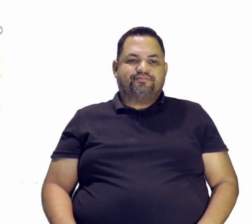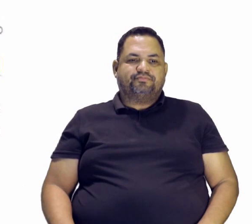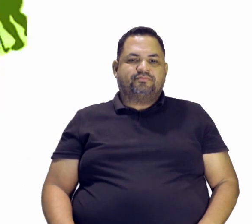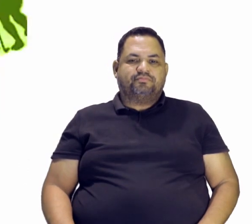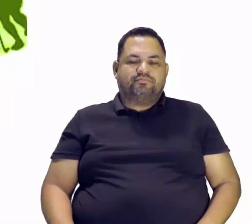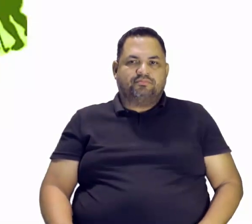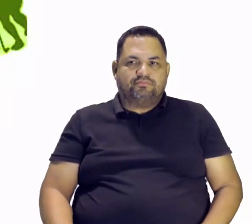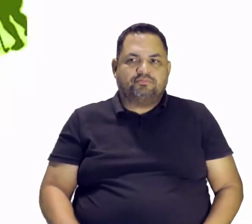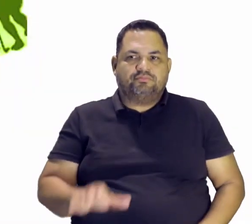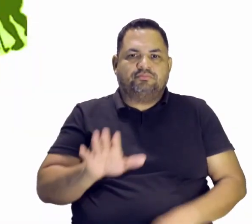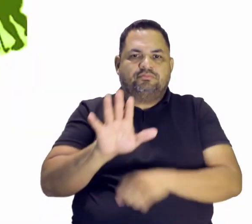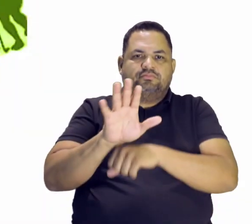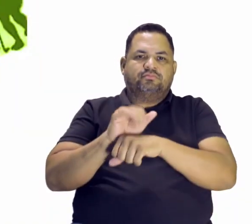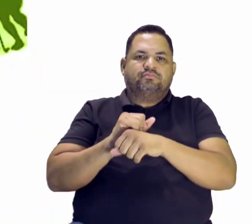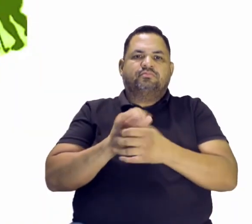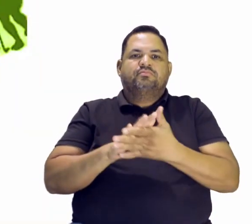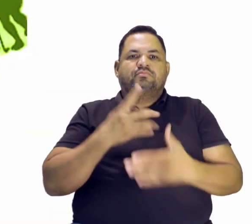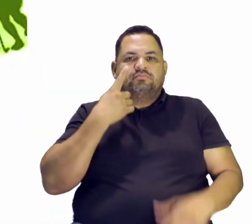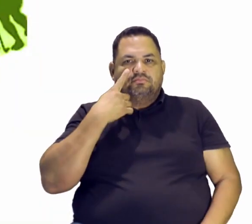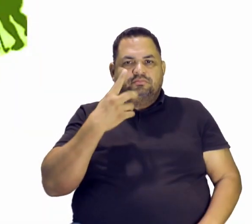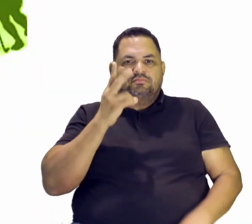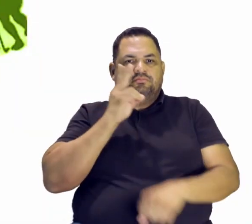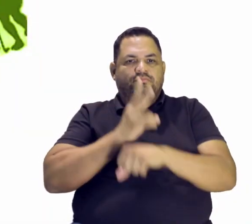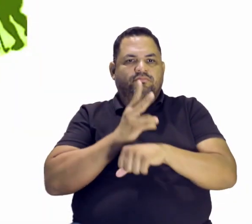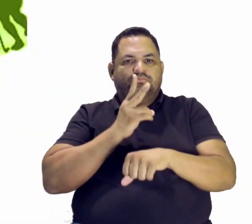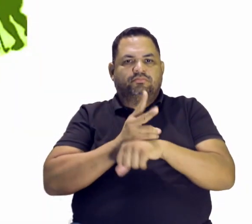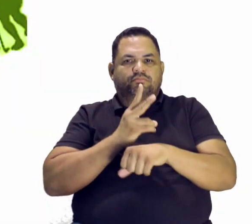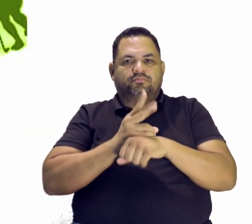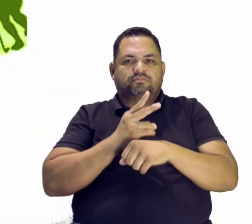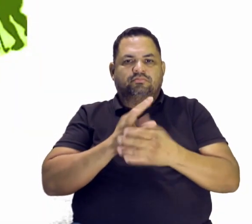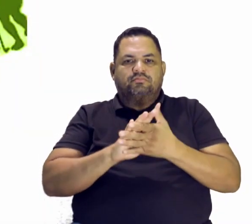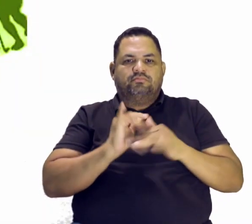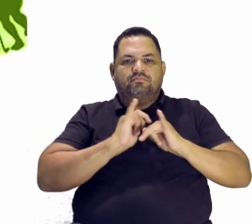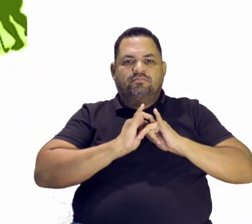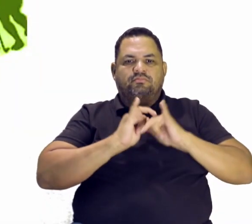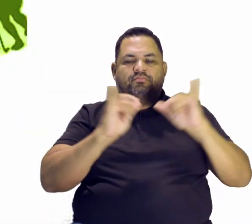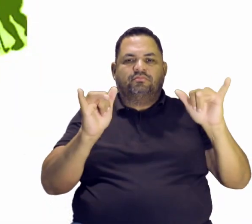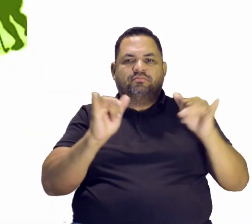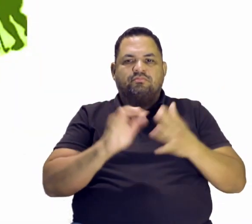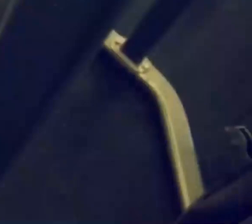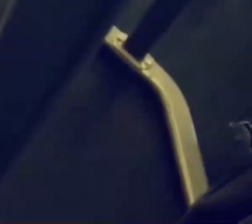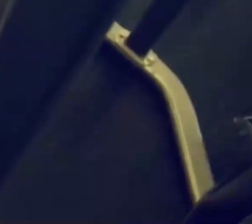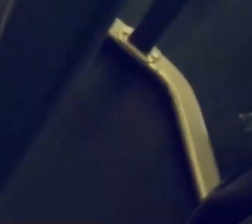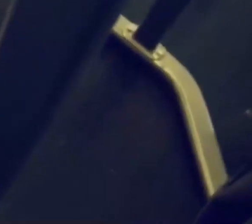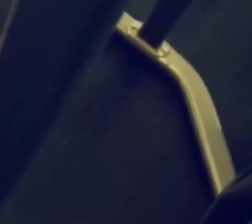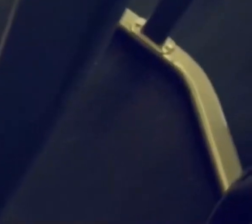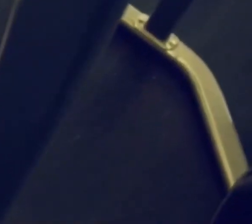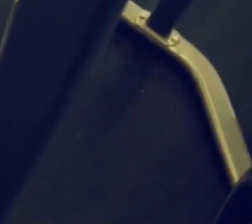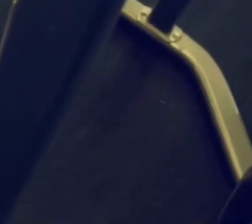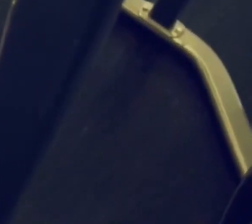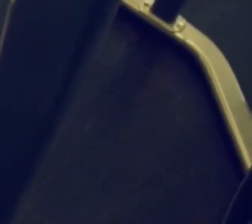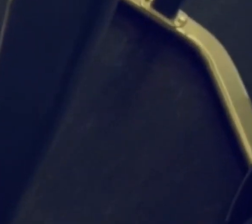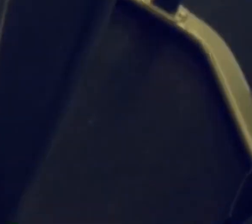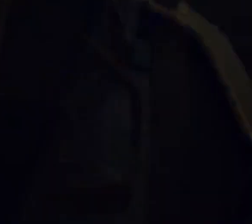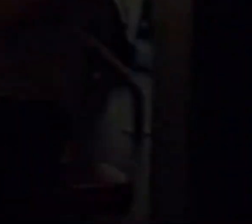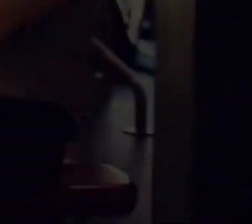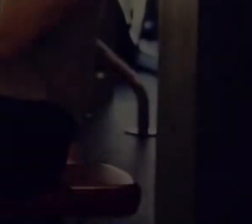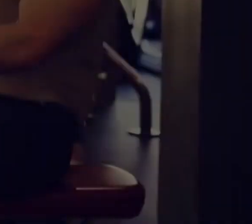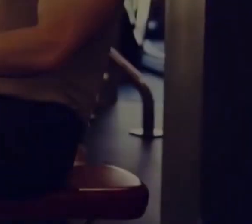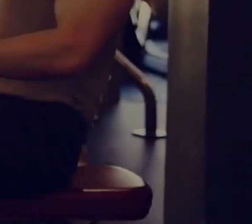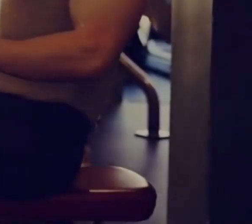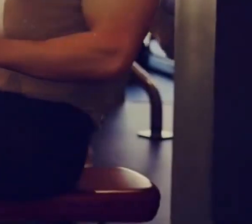você agora para a gente assistir aqui uma matéria jornalística muito interessante. Presta atenção aí.